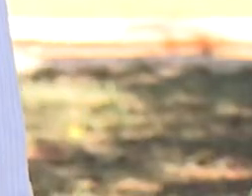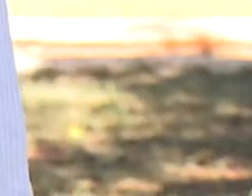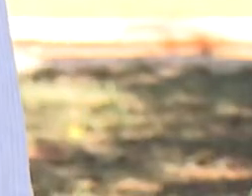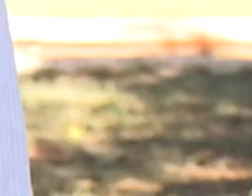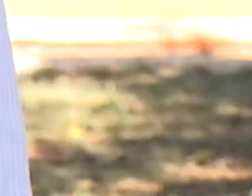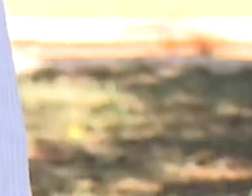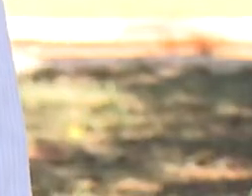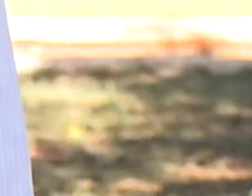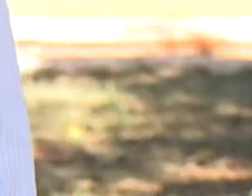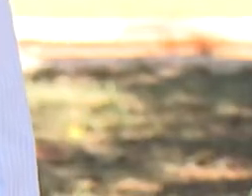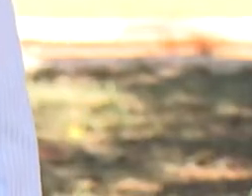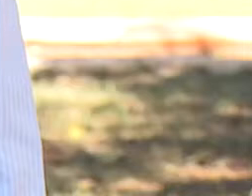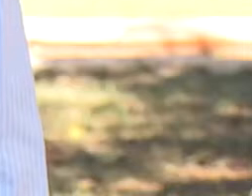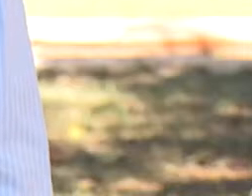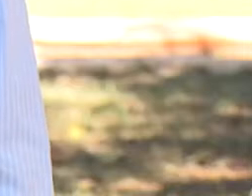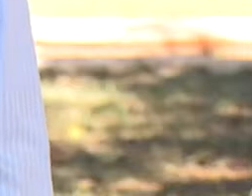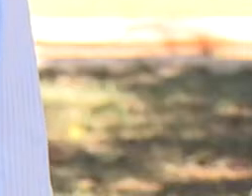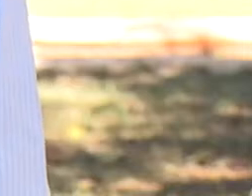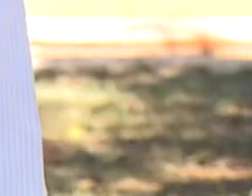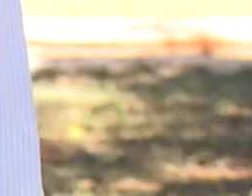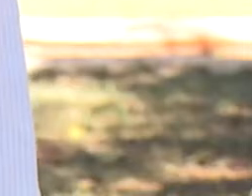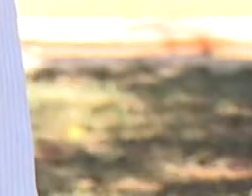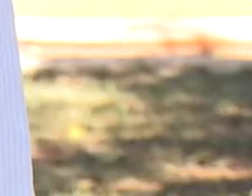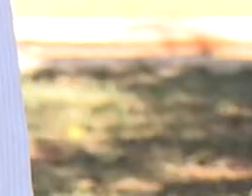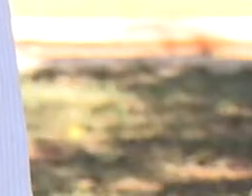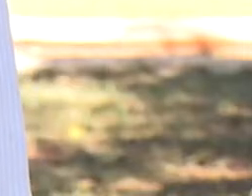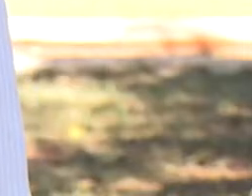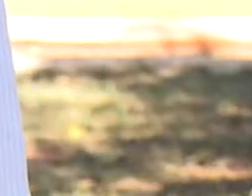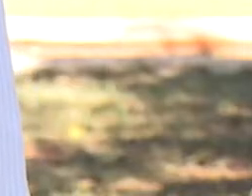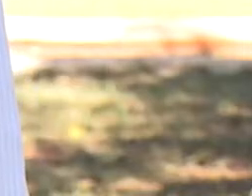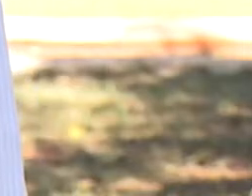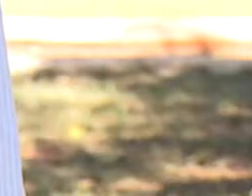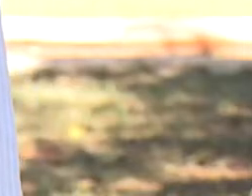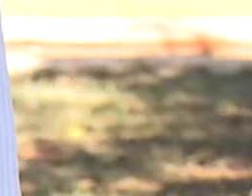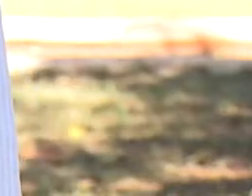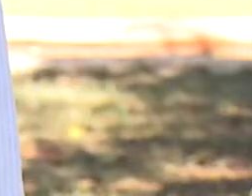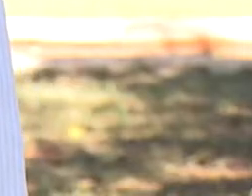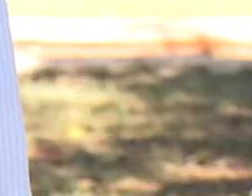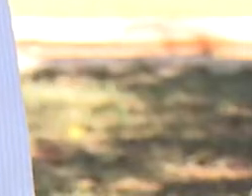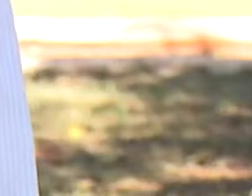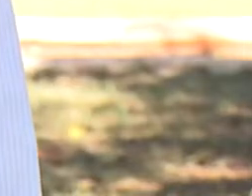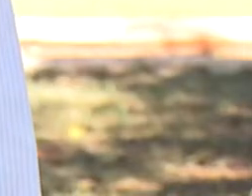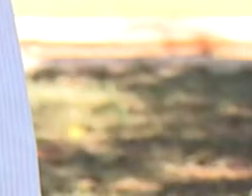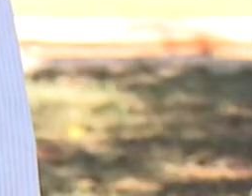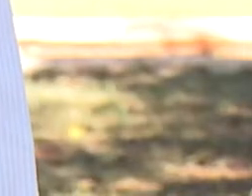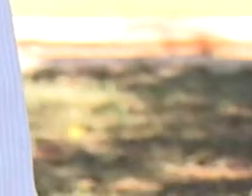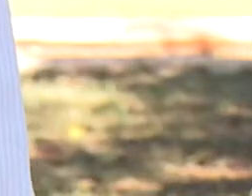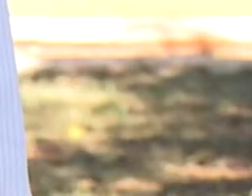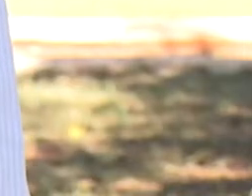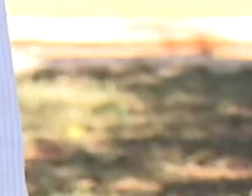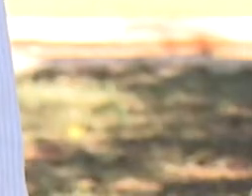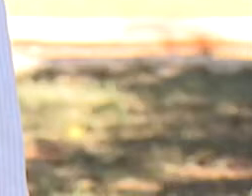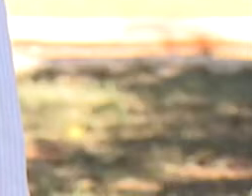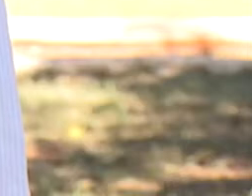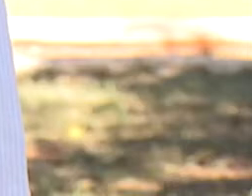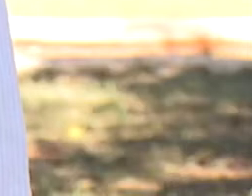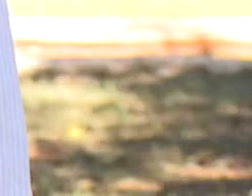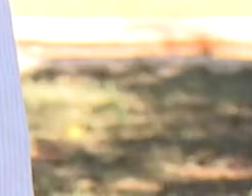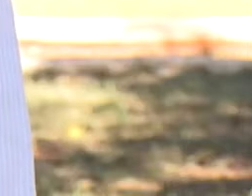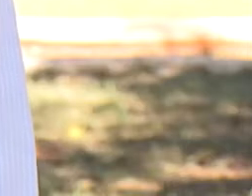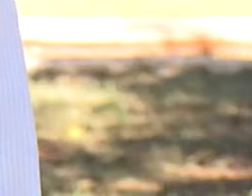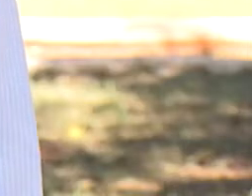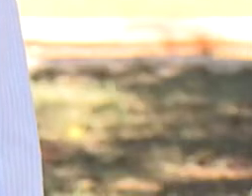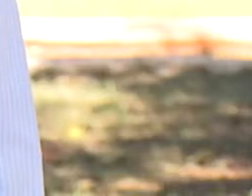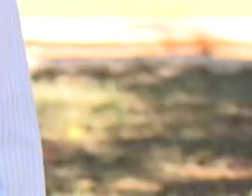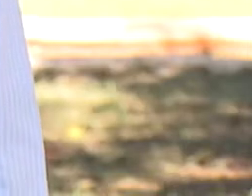Existem vários conceitos que a logosofia traz. Um que eu gostaria de destacar aqui é